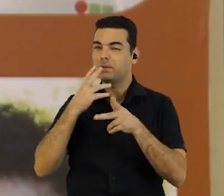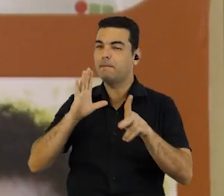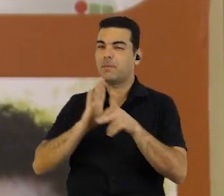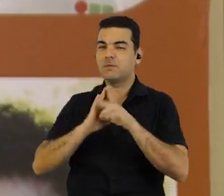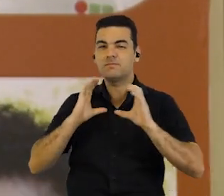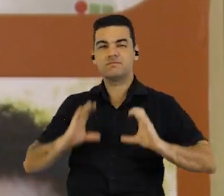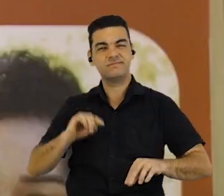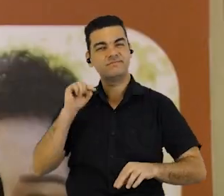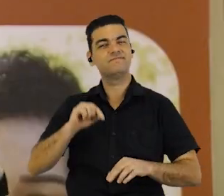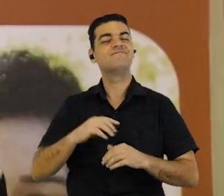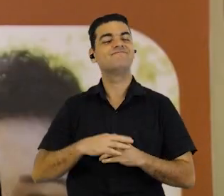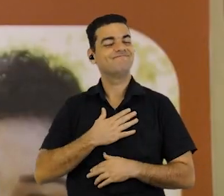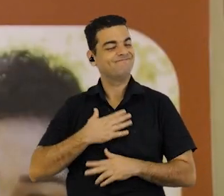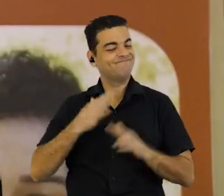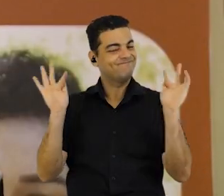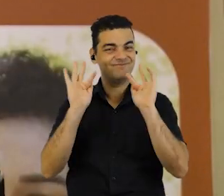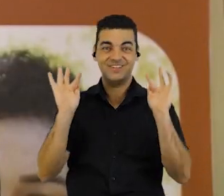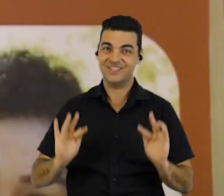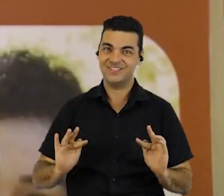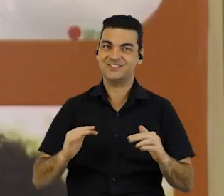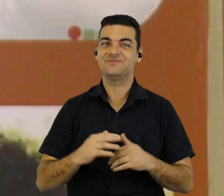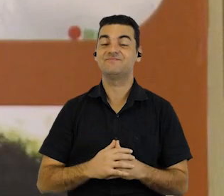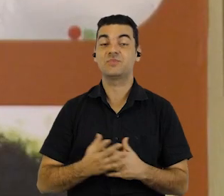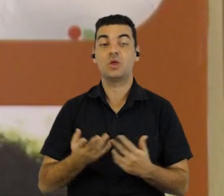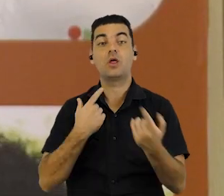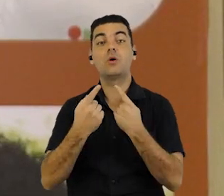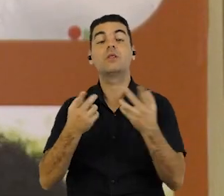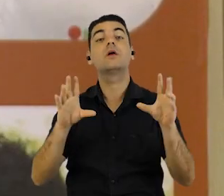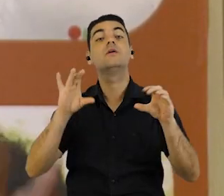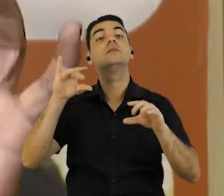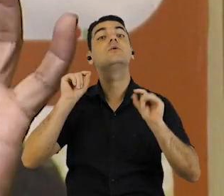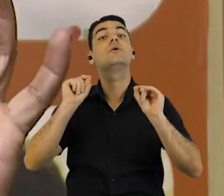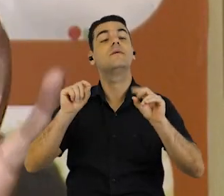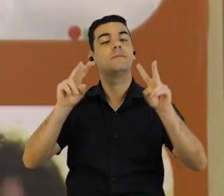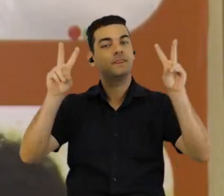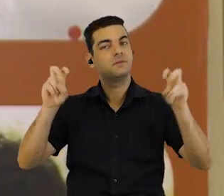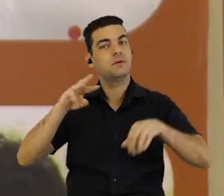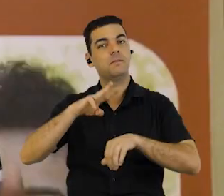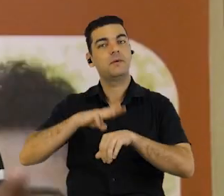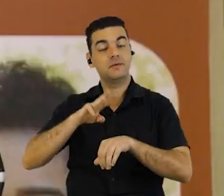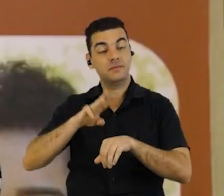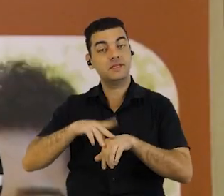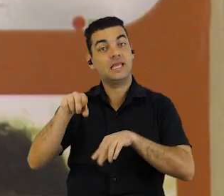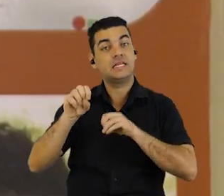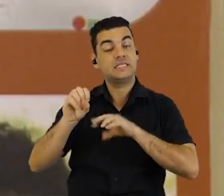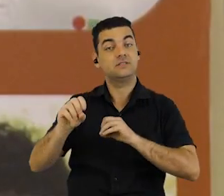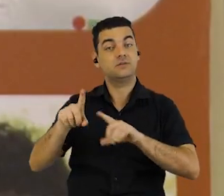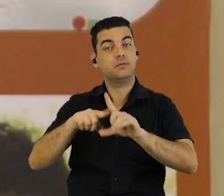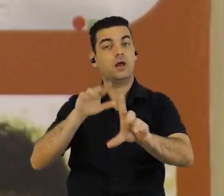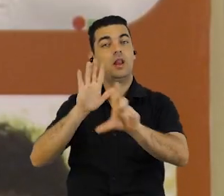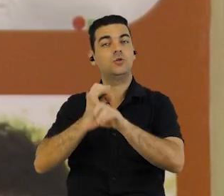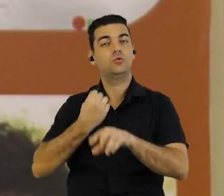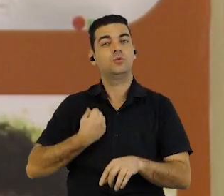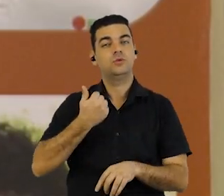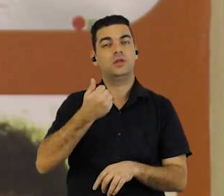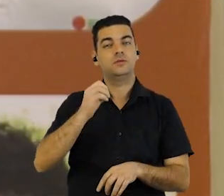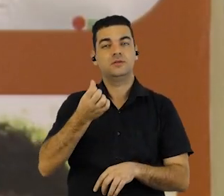cidadã soteropolitana com muito orgulho, com muito prazer. Nosso Papo Ciência é sobre a matemática, o ensino e a lei de